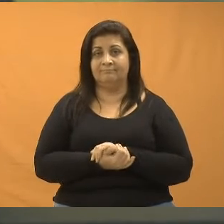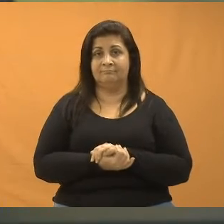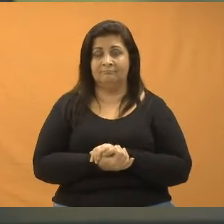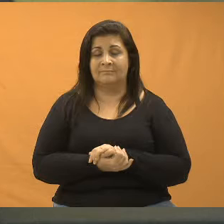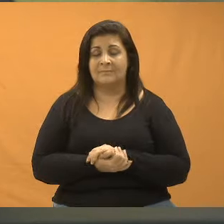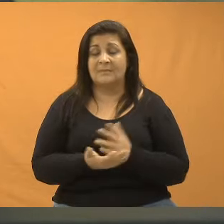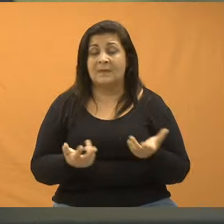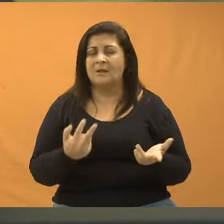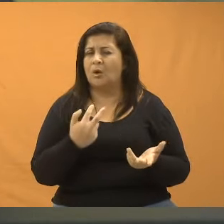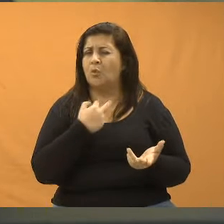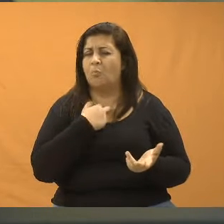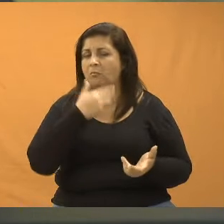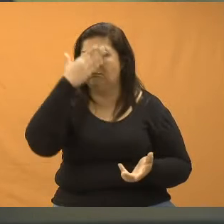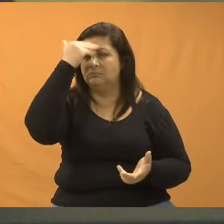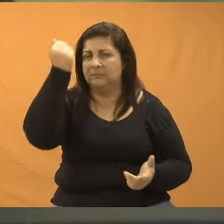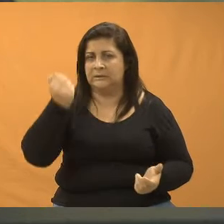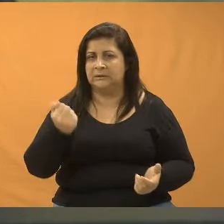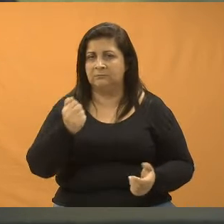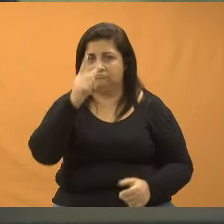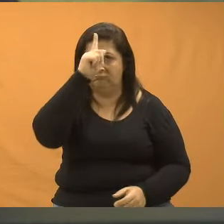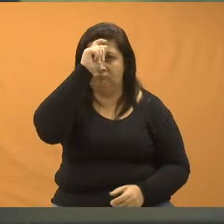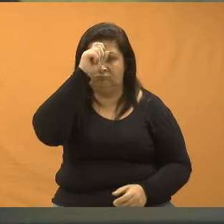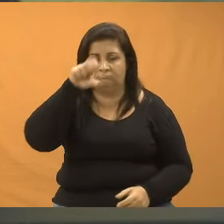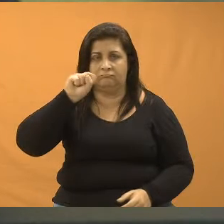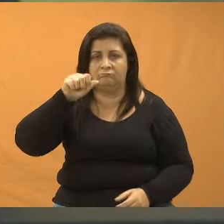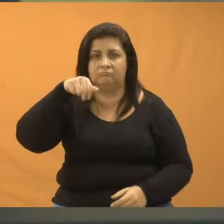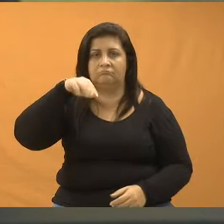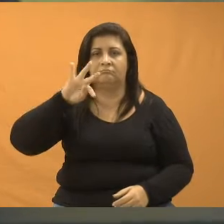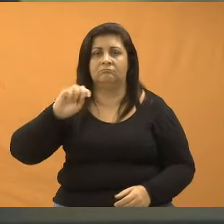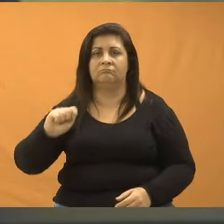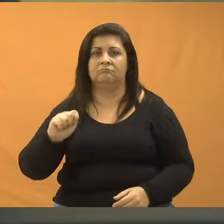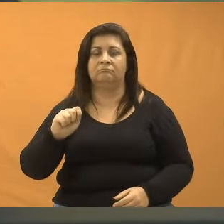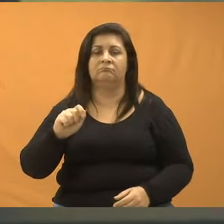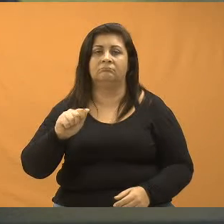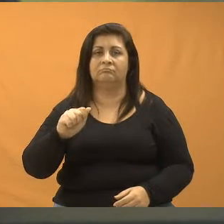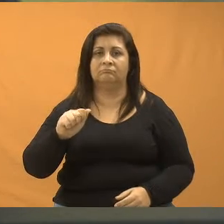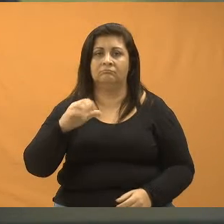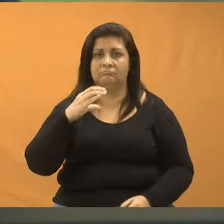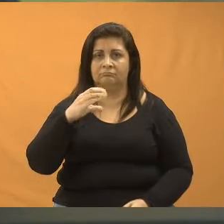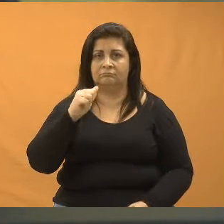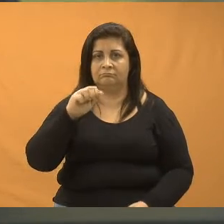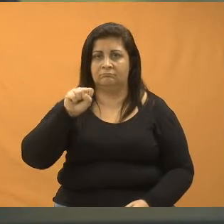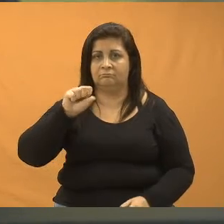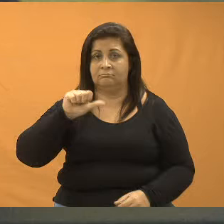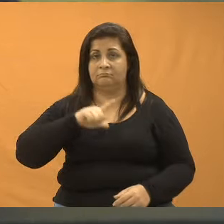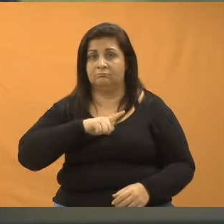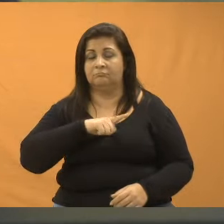A gente não pode esquecer que a Santa Casa, hoje, ela também tem